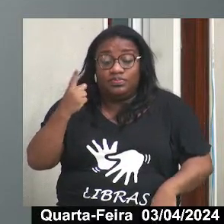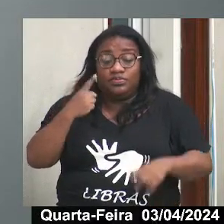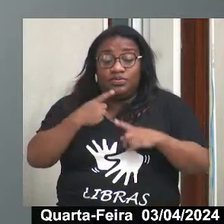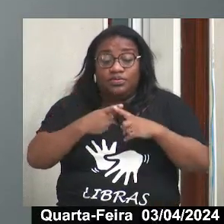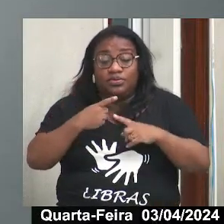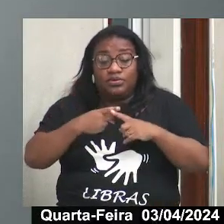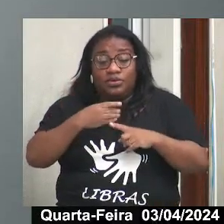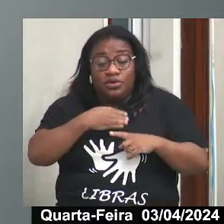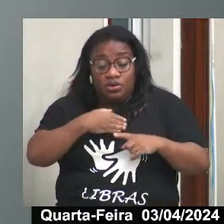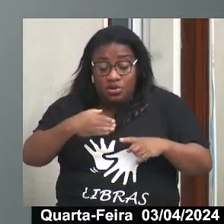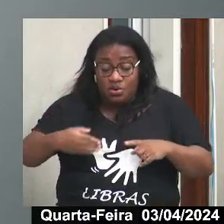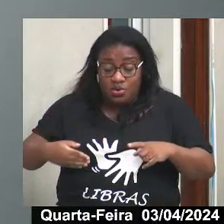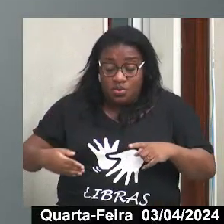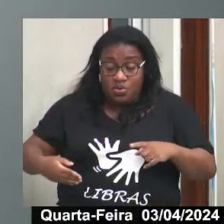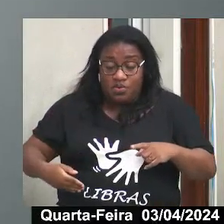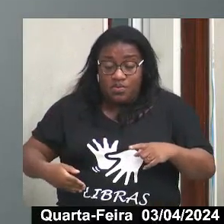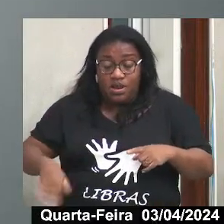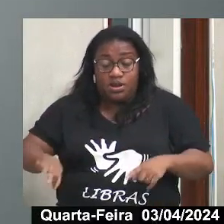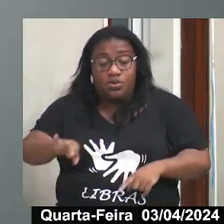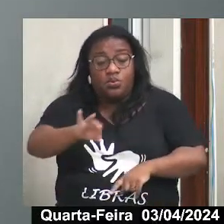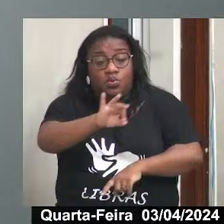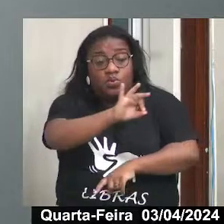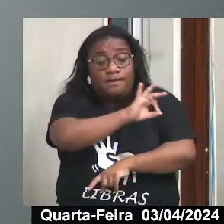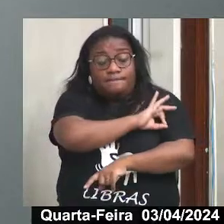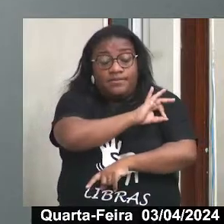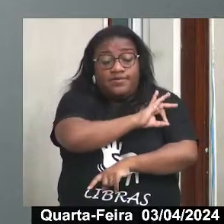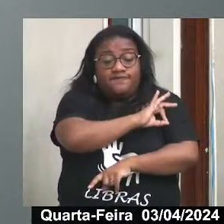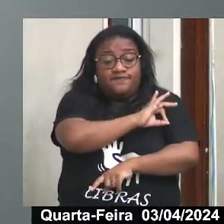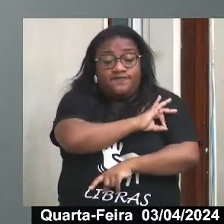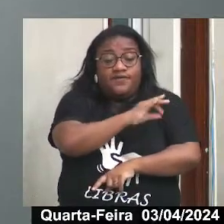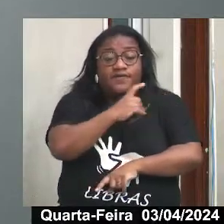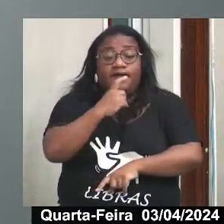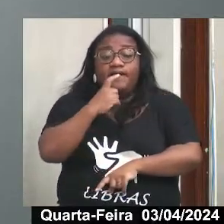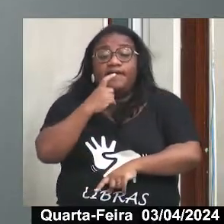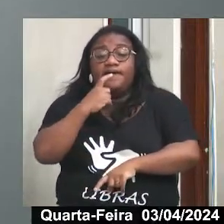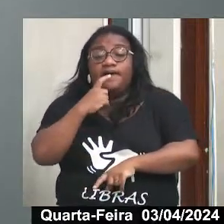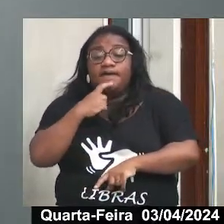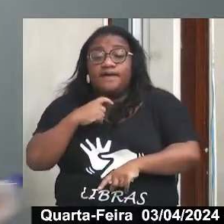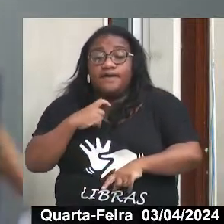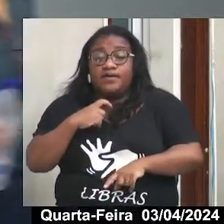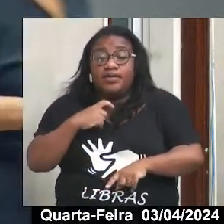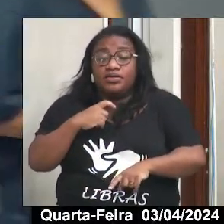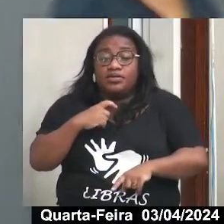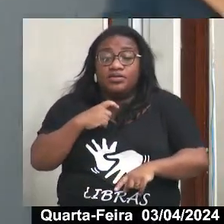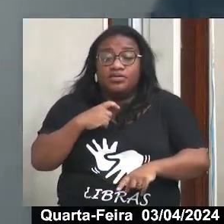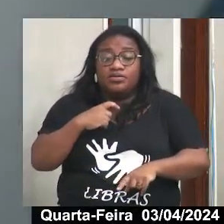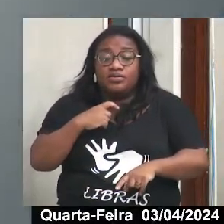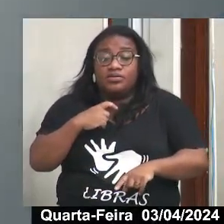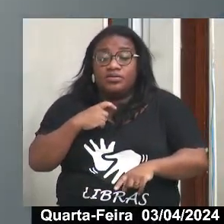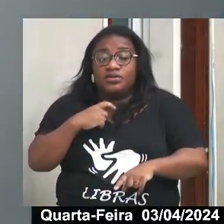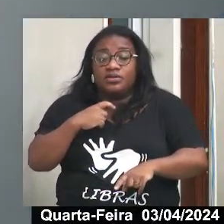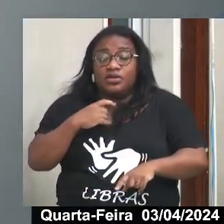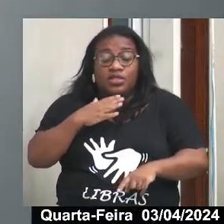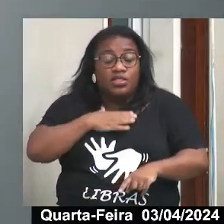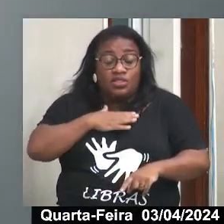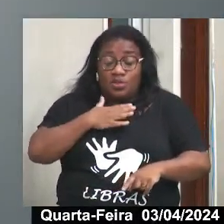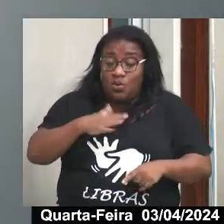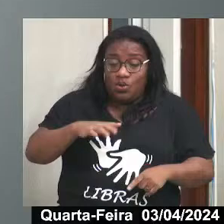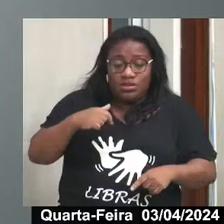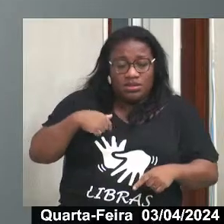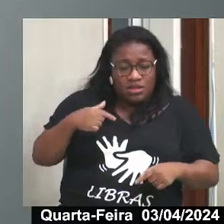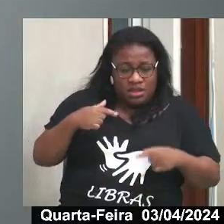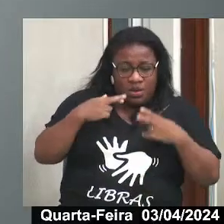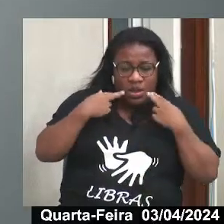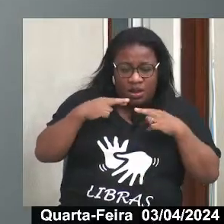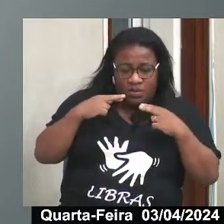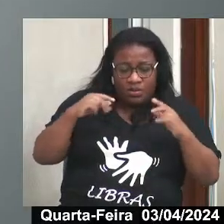Porque um governo tão frágil, de um prefeito tão passional, que não aguenta críticas, de um governo que